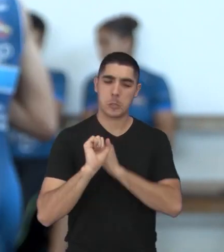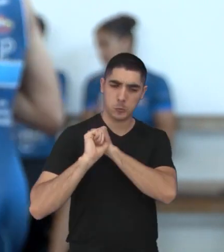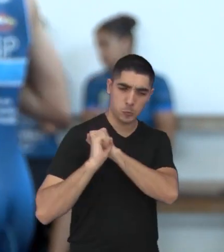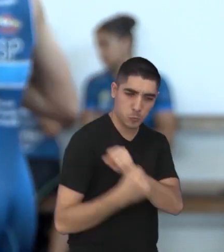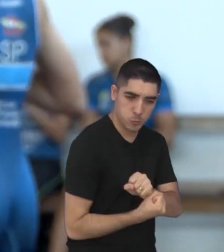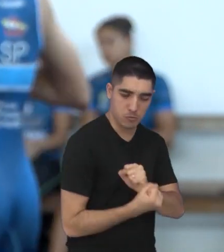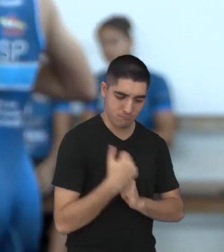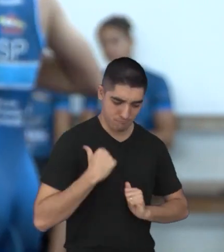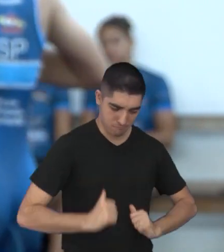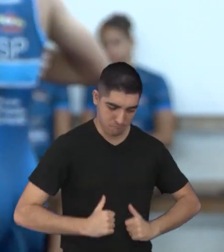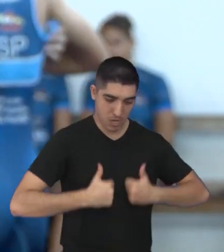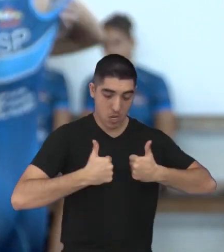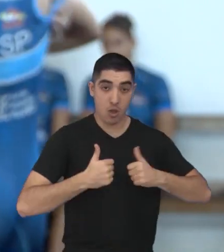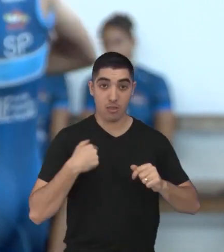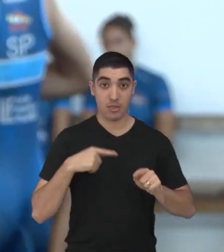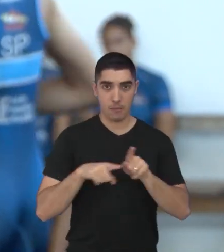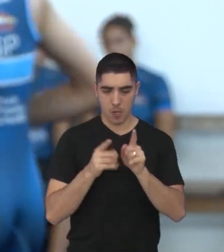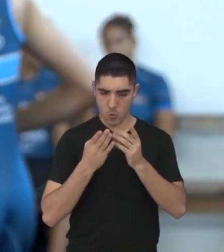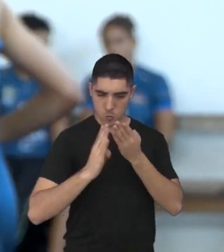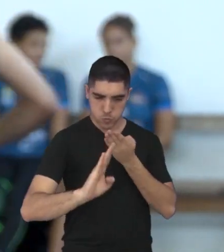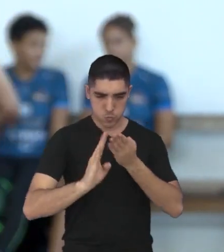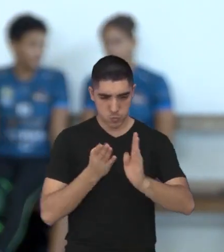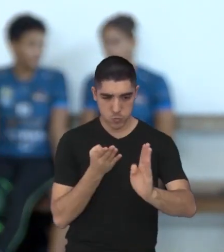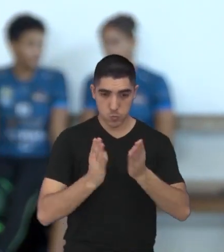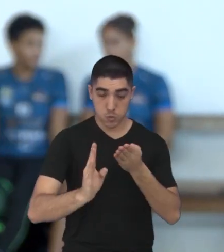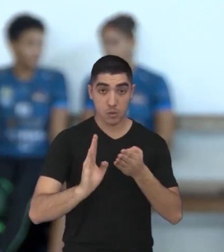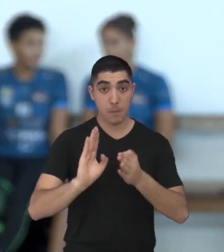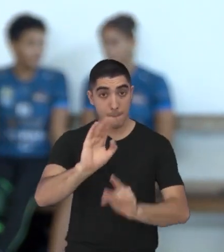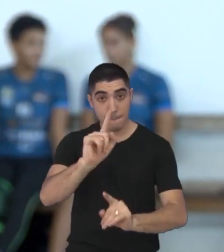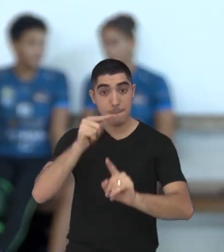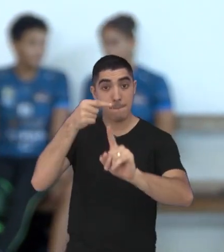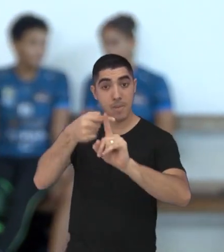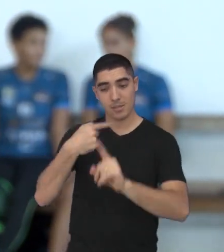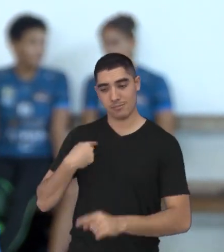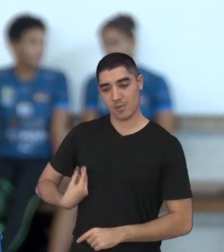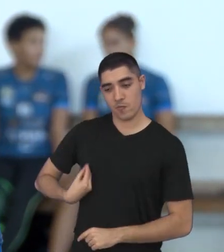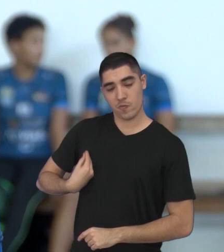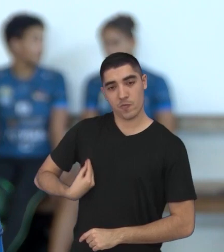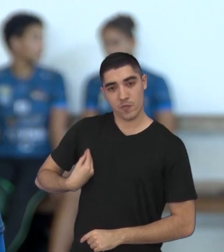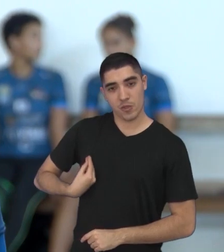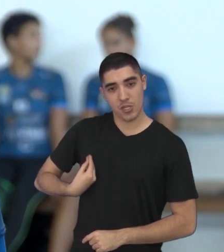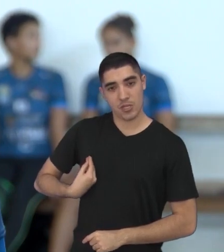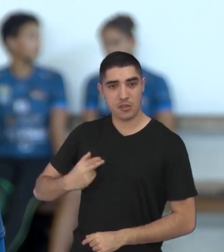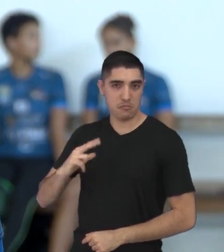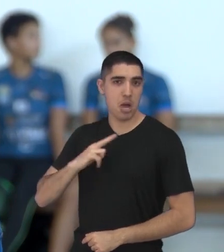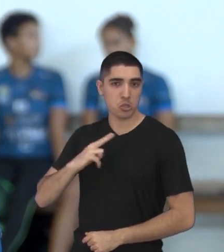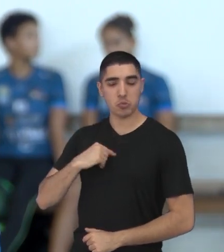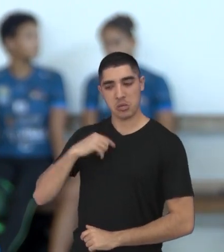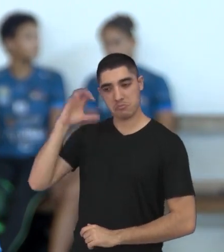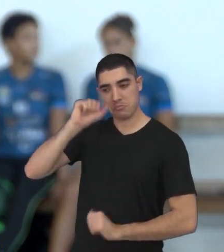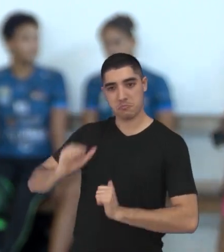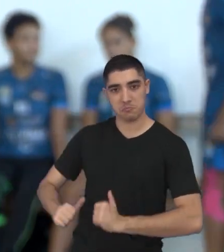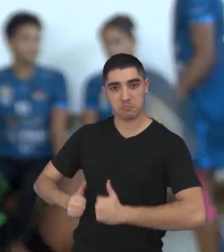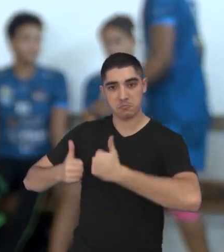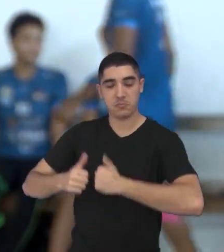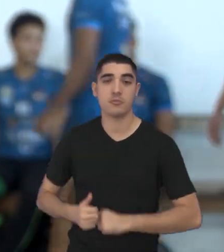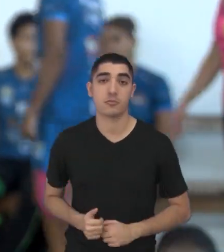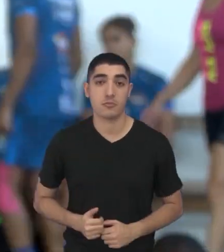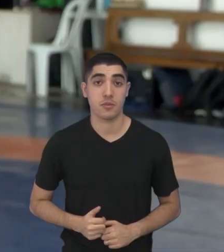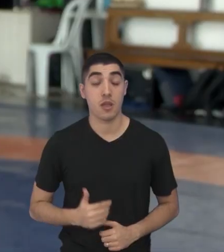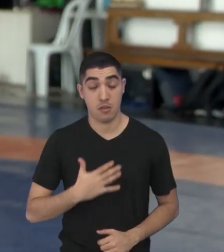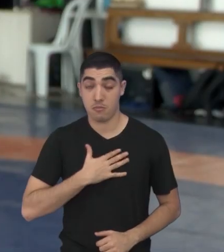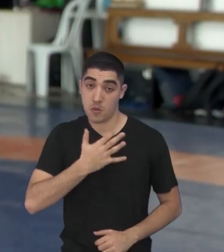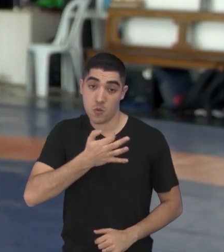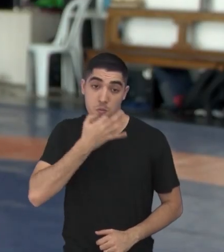melhor, tanto no judô, tanto na arte marcial, quanto na minha vida particular,